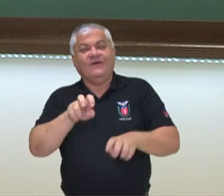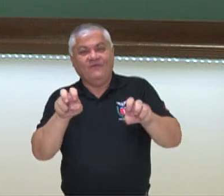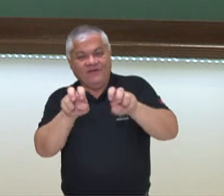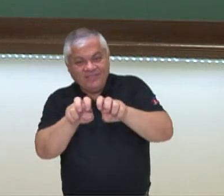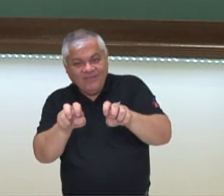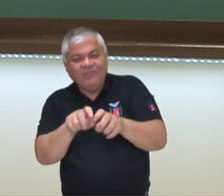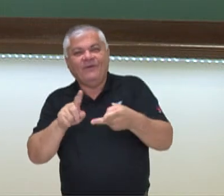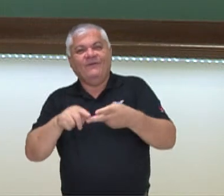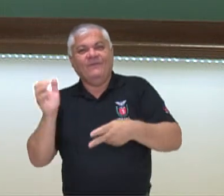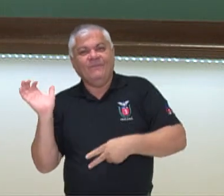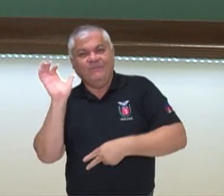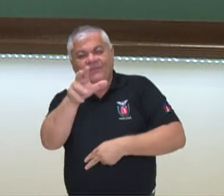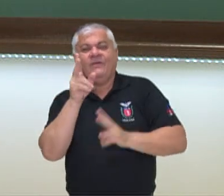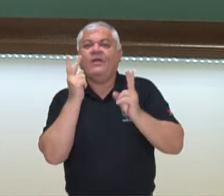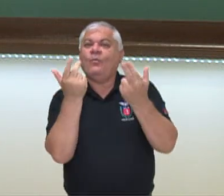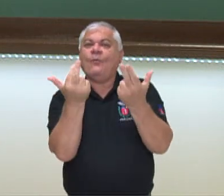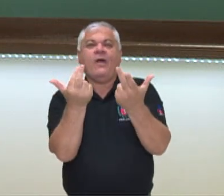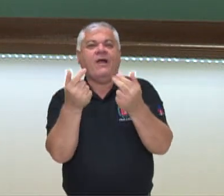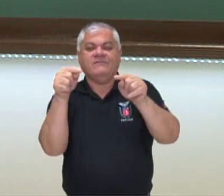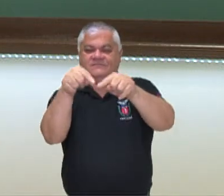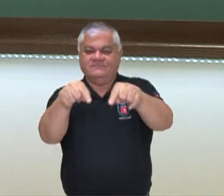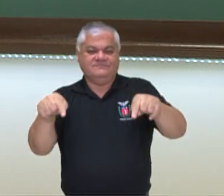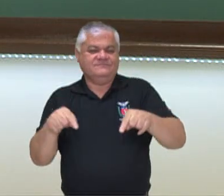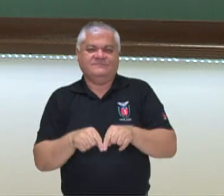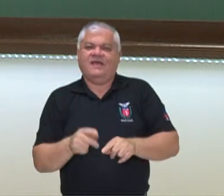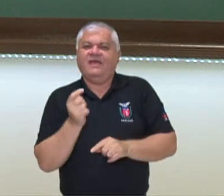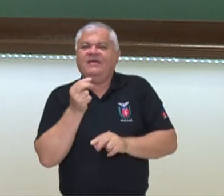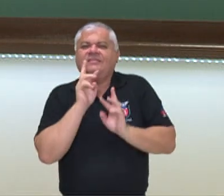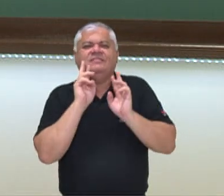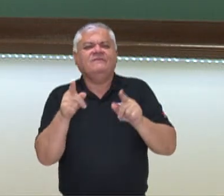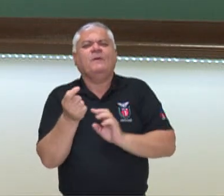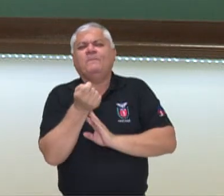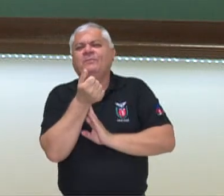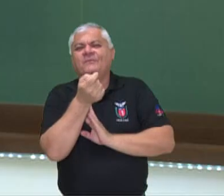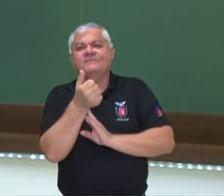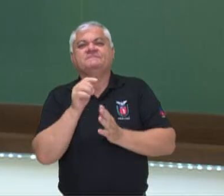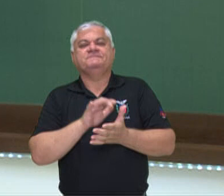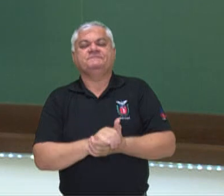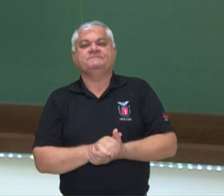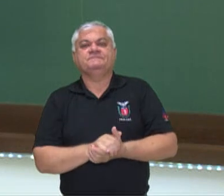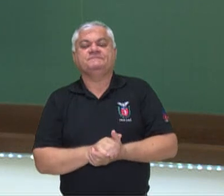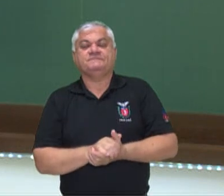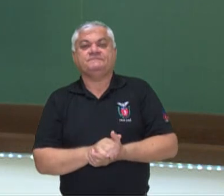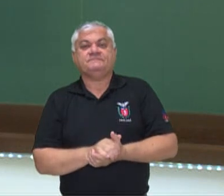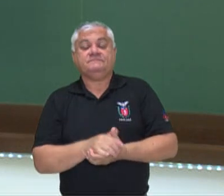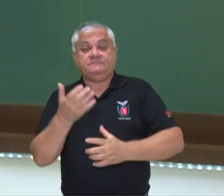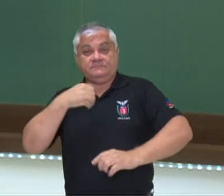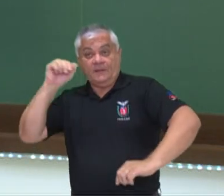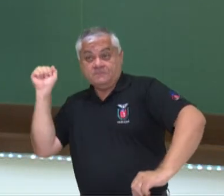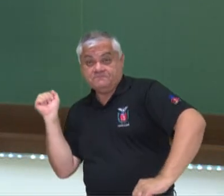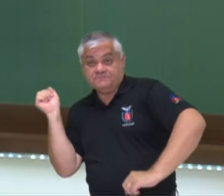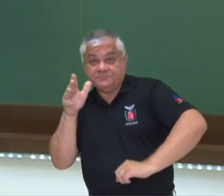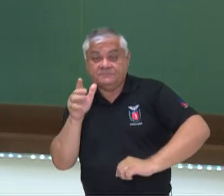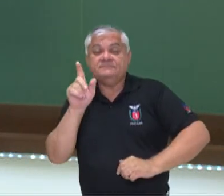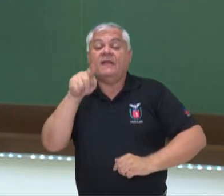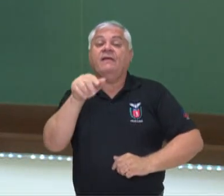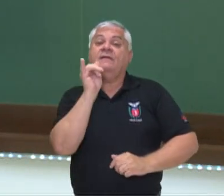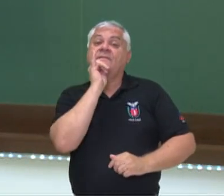têm praticamente a mesma quadra, com poucas diferenças, tá bom? O handebol, então, a gente pode considerar como